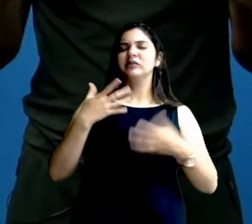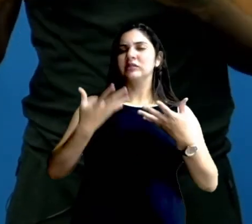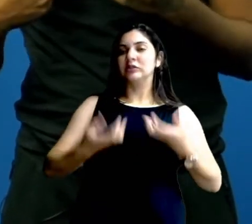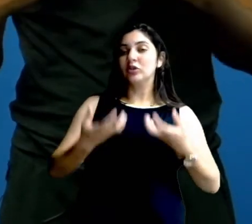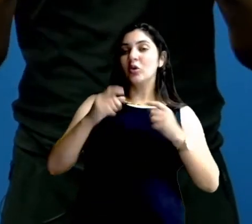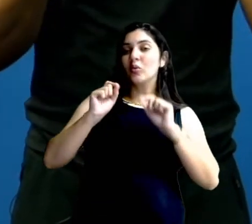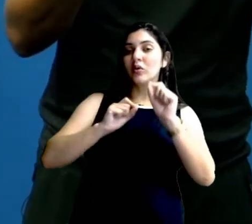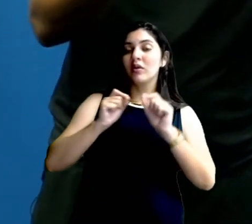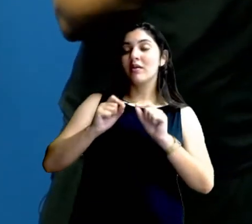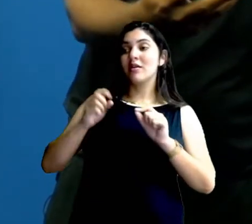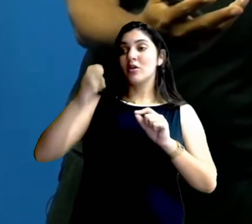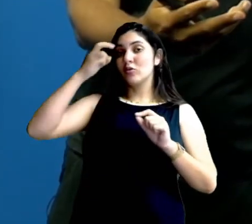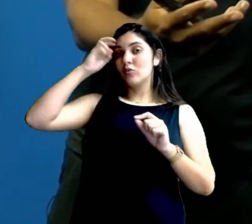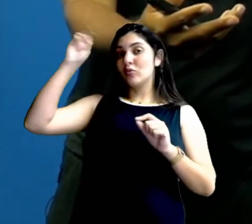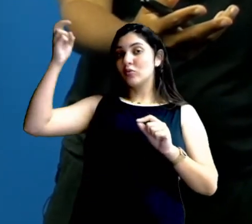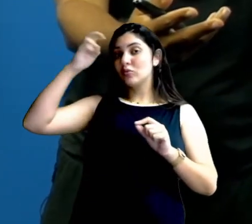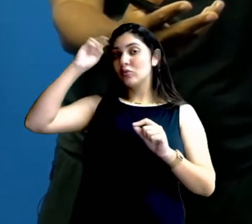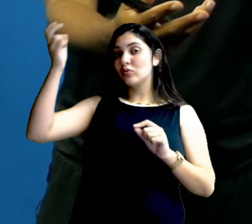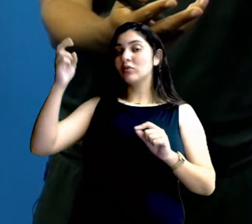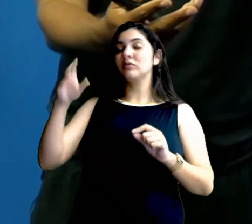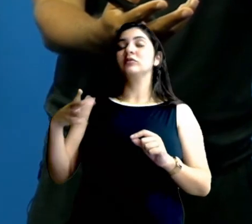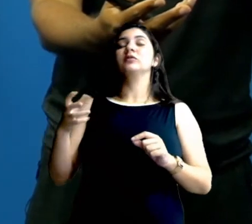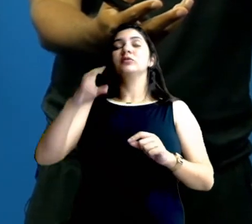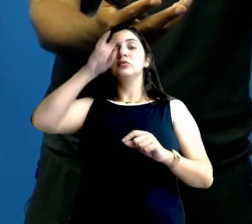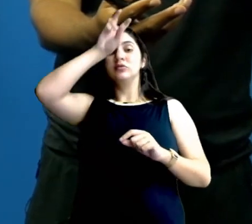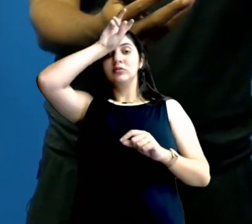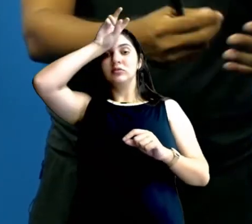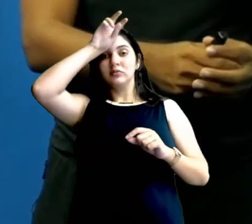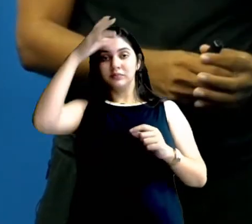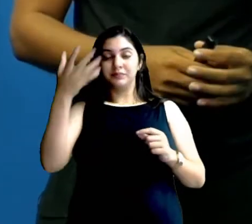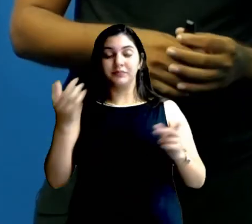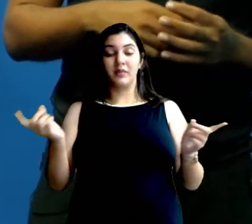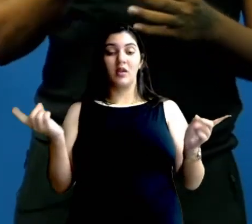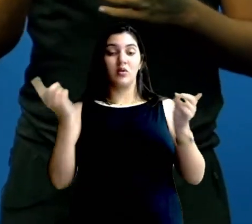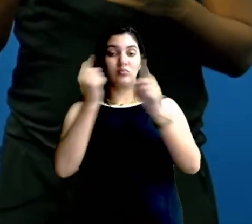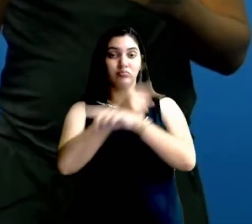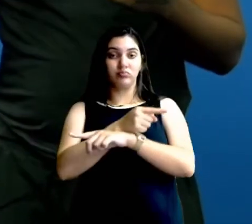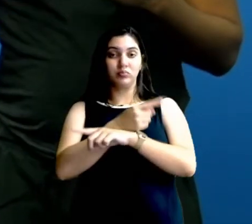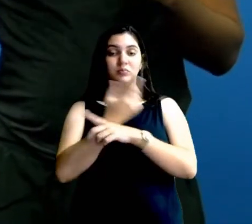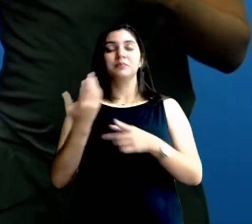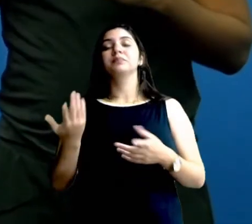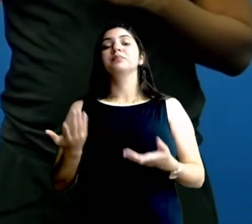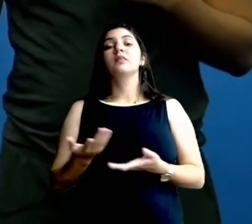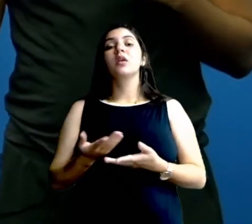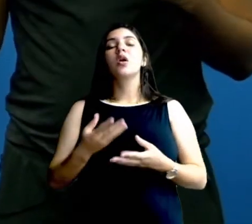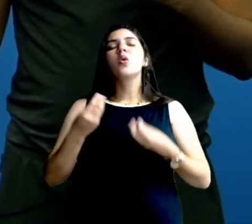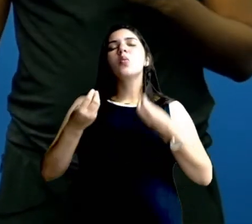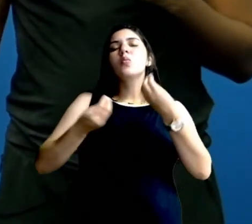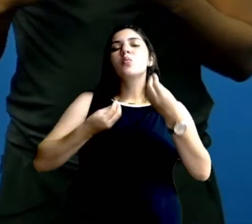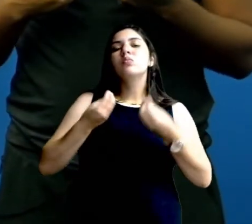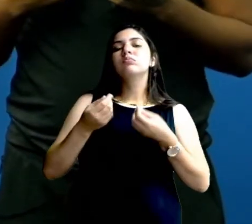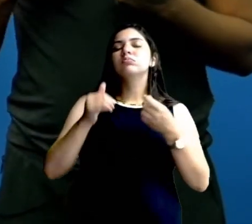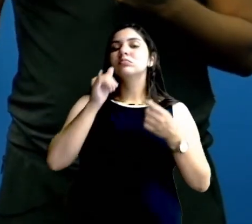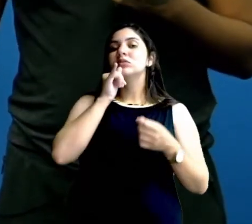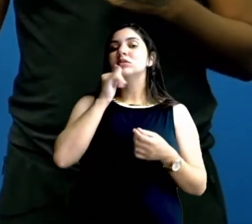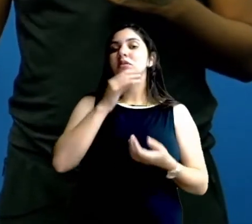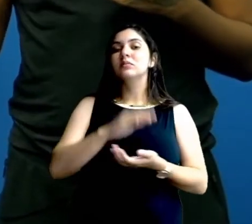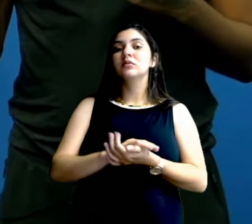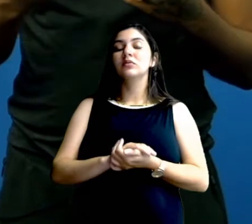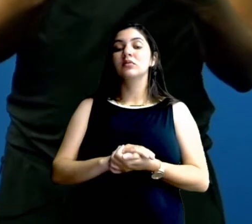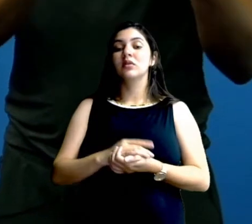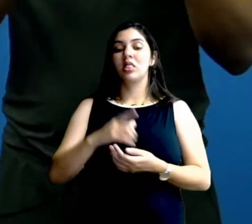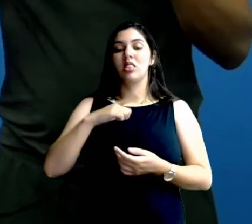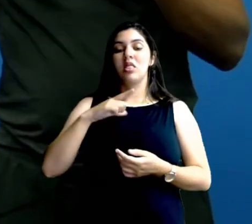dos egípcios e os egípcios também incorporaram traços culturais dos cuxitas tá E aí qual quais são os por exemplo Professor